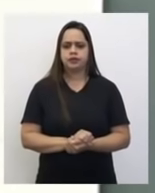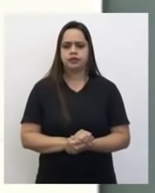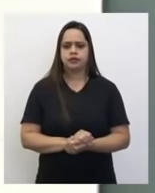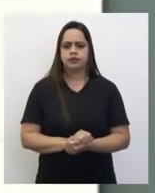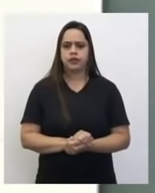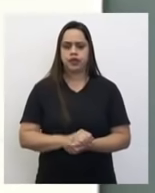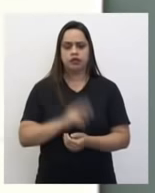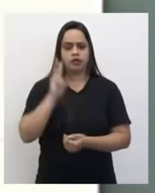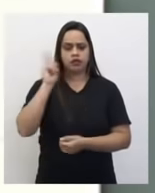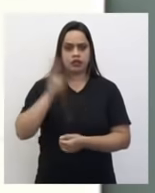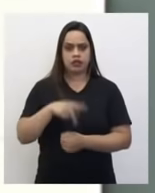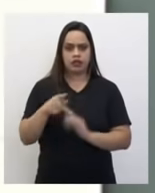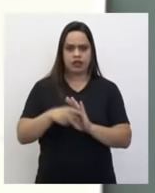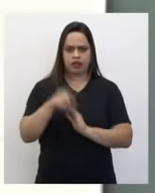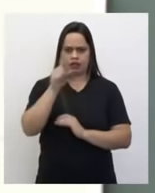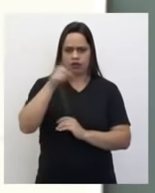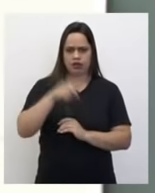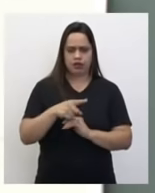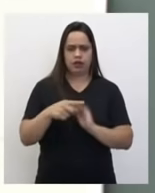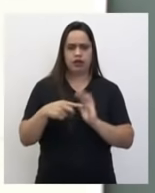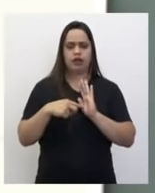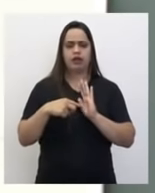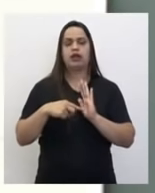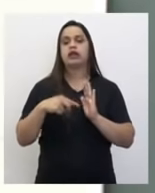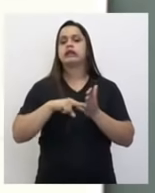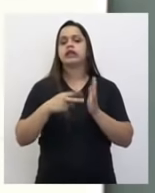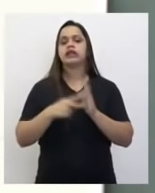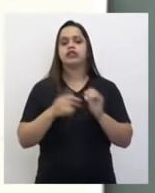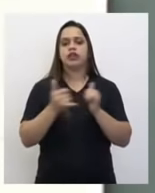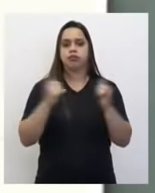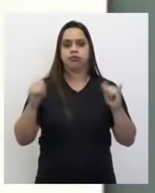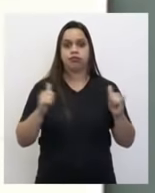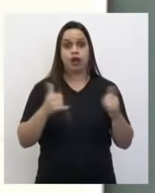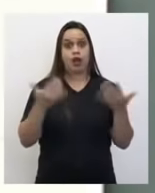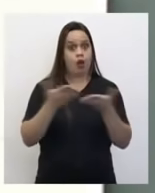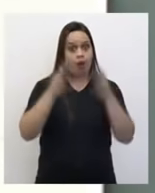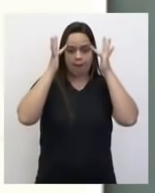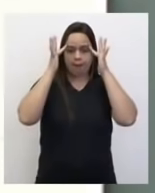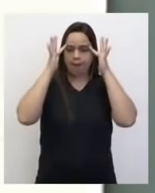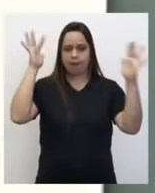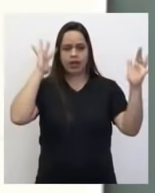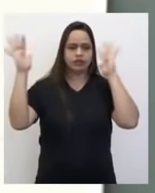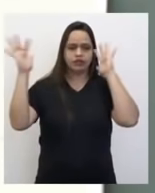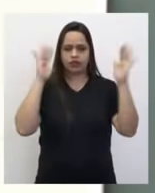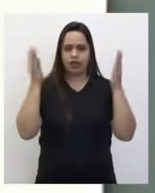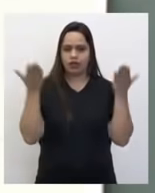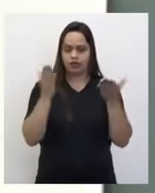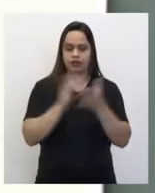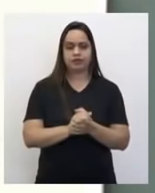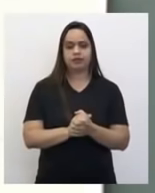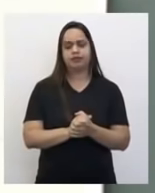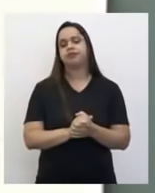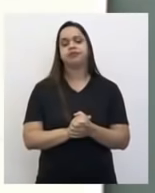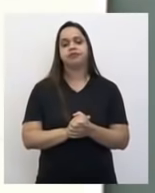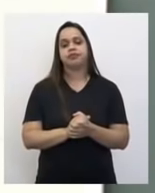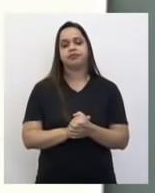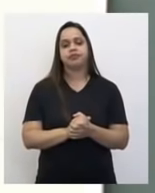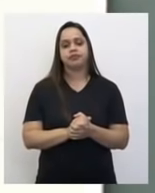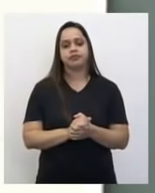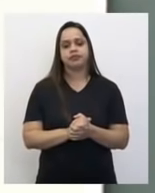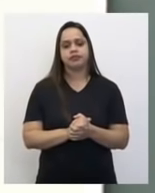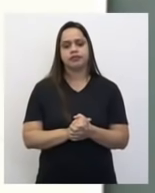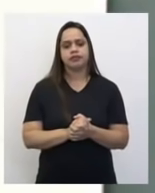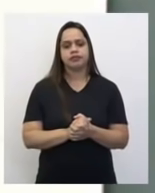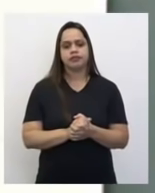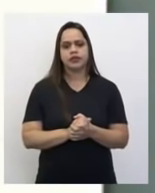eletricidade, tá? Imaginação, crianças, esse é o seu momento. Então, ó, imagina que a gente tá falando de